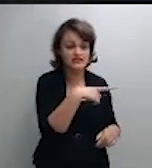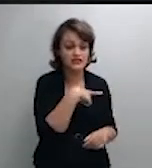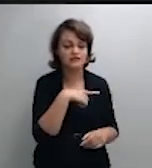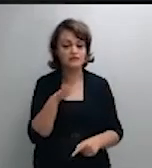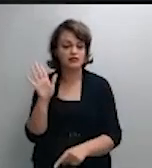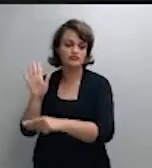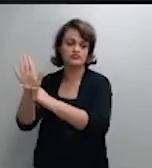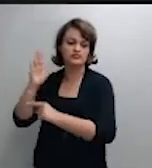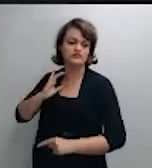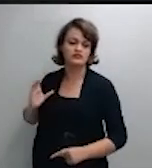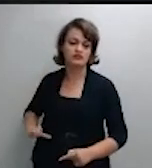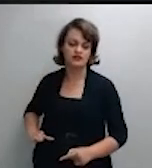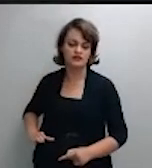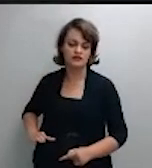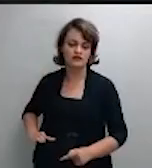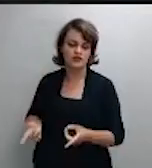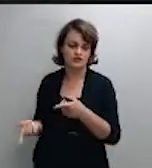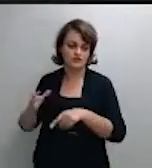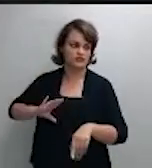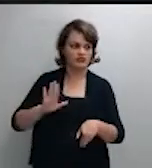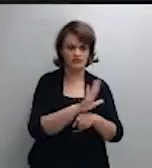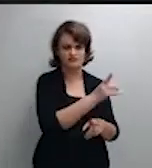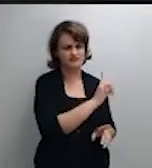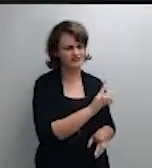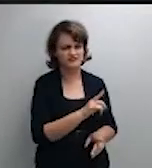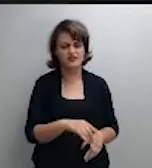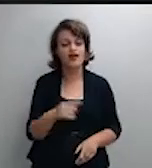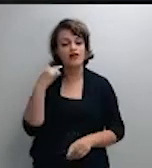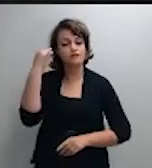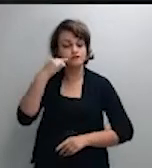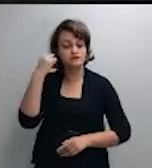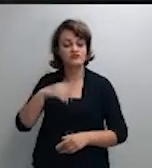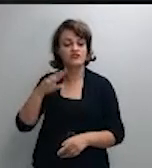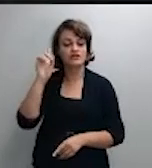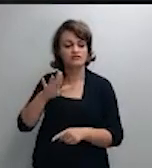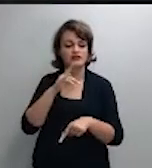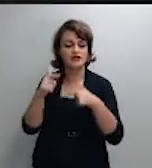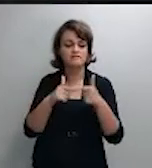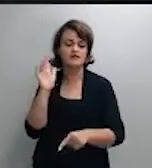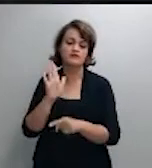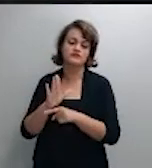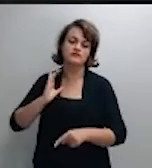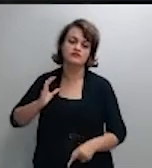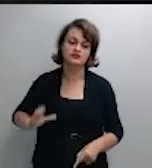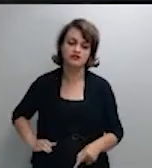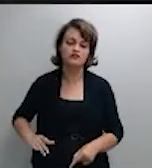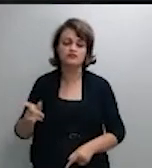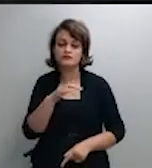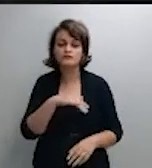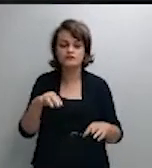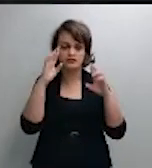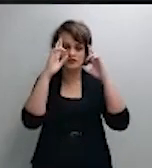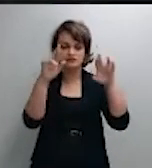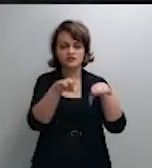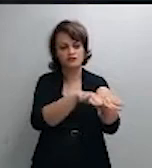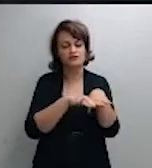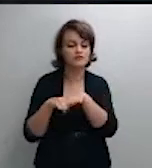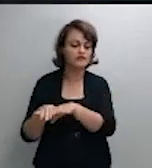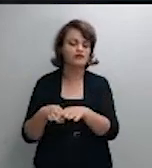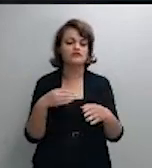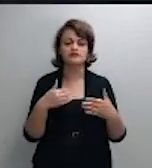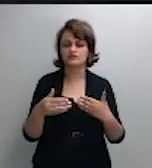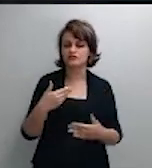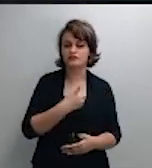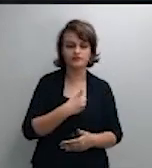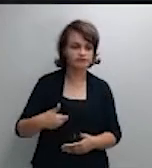cidadão e não o contrário. E o advogado é o profissional do cidadão e todos devem ser respeitados com igualdade, seja ele público e